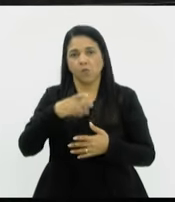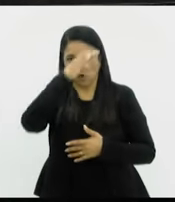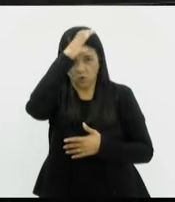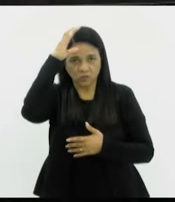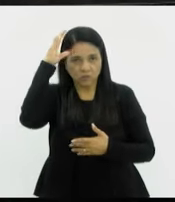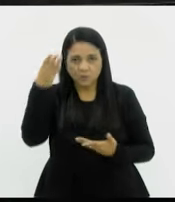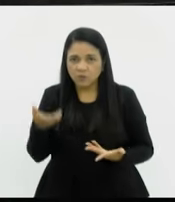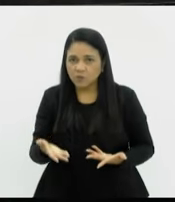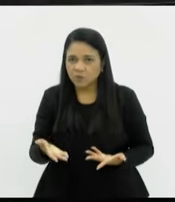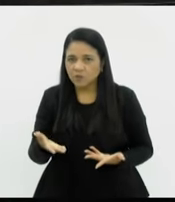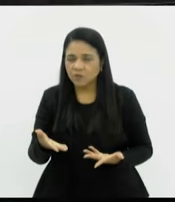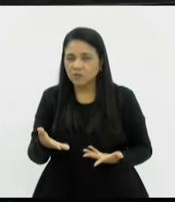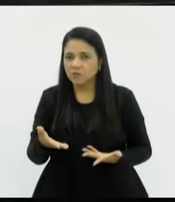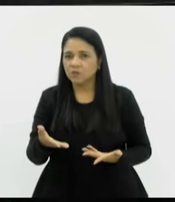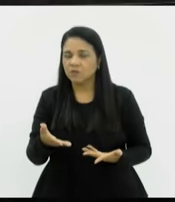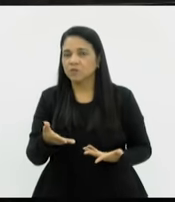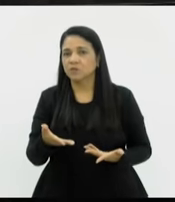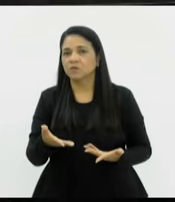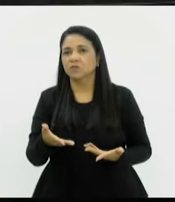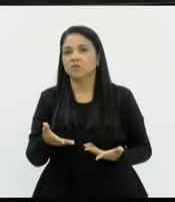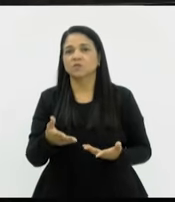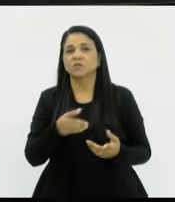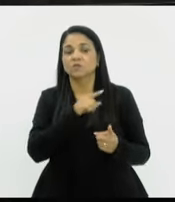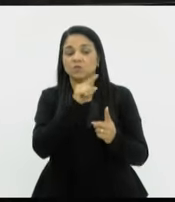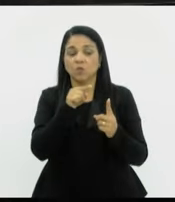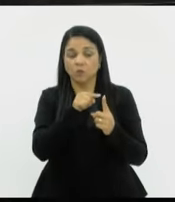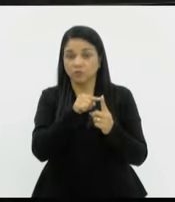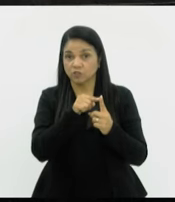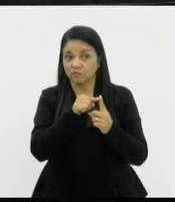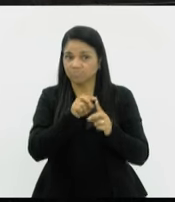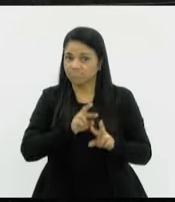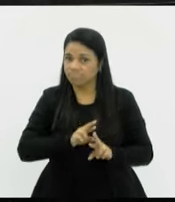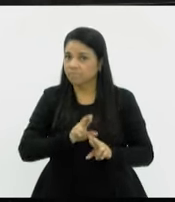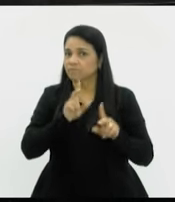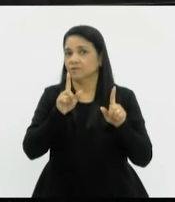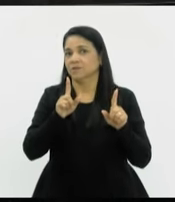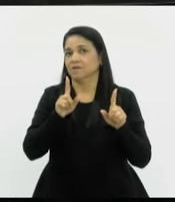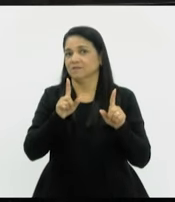quando o objetivo central deveria ser